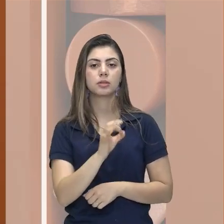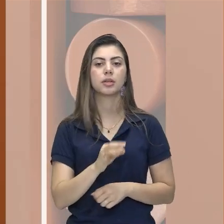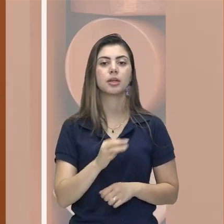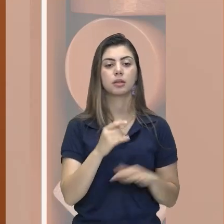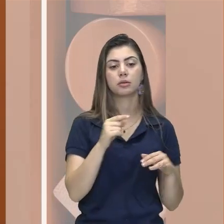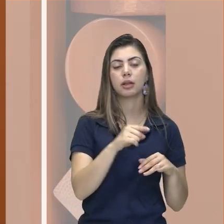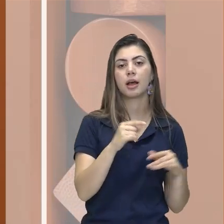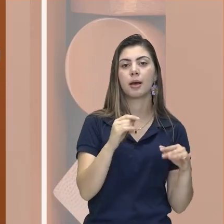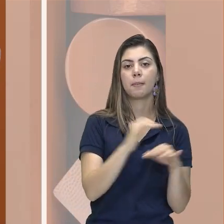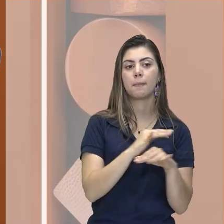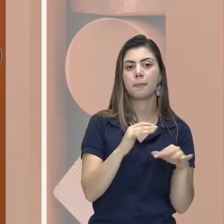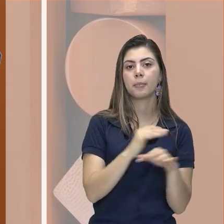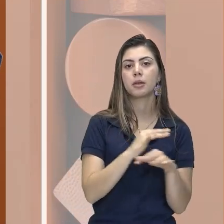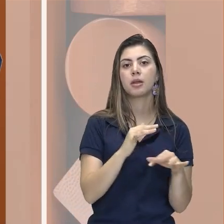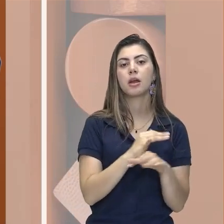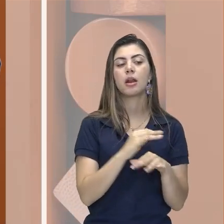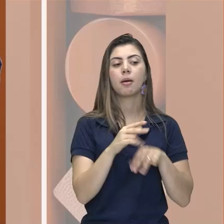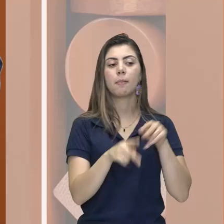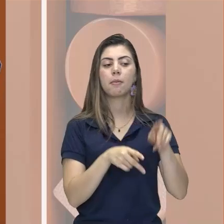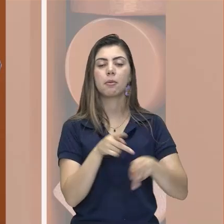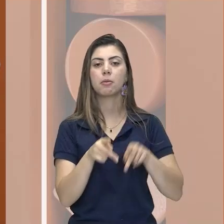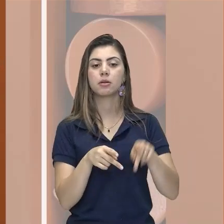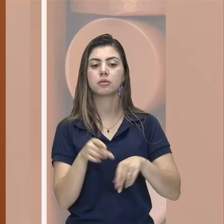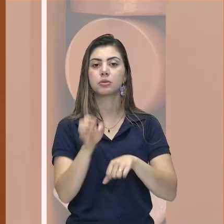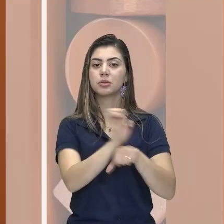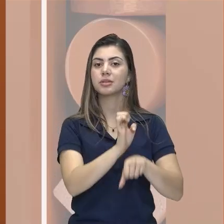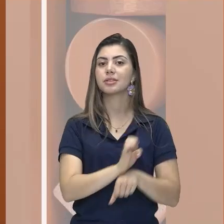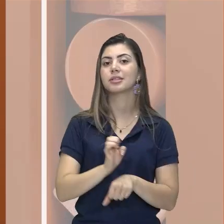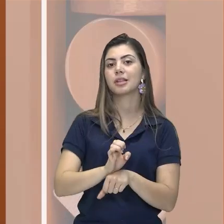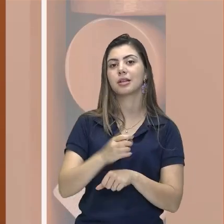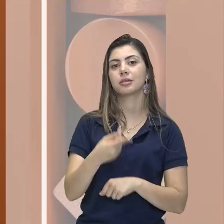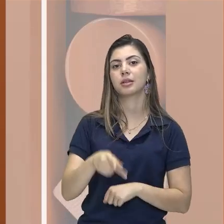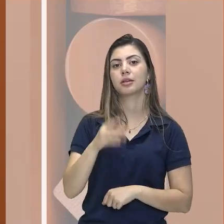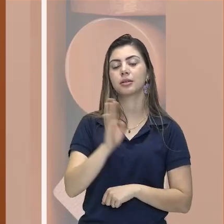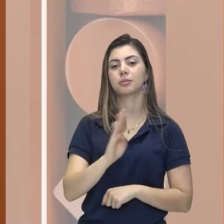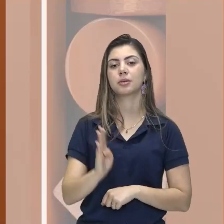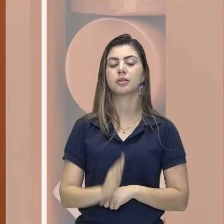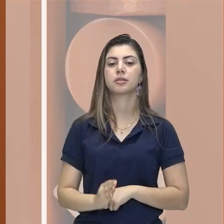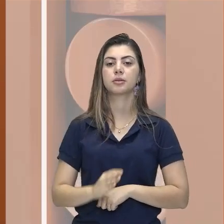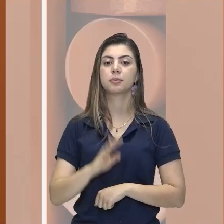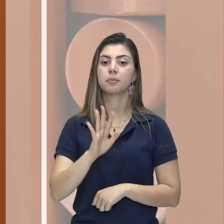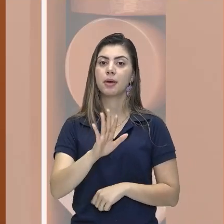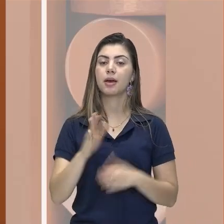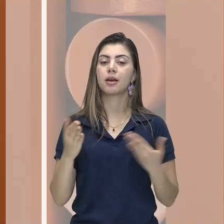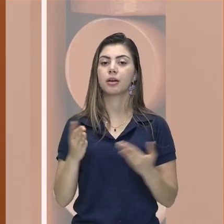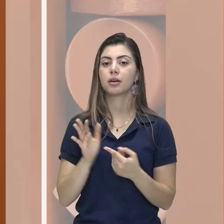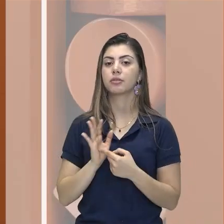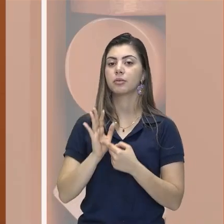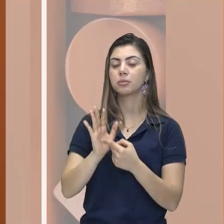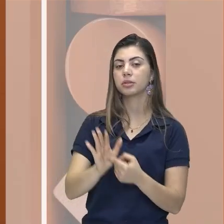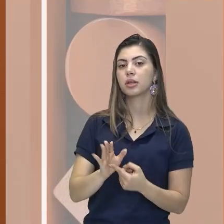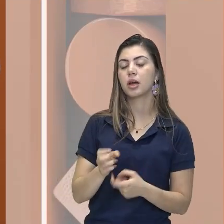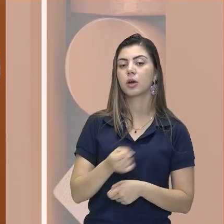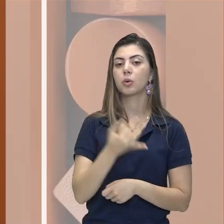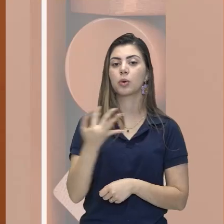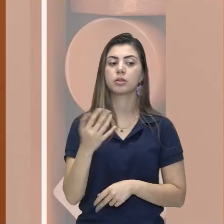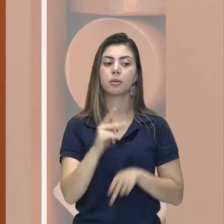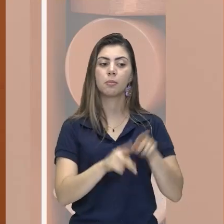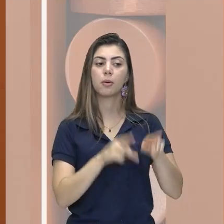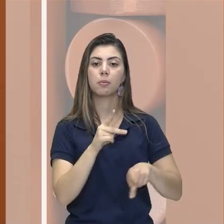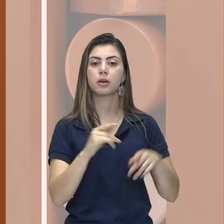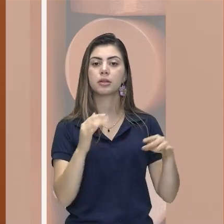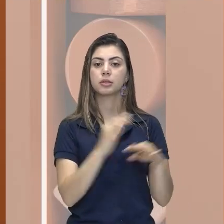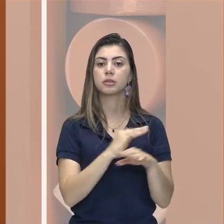nos estados brasileiros. E aí eu mostro para vocês aqui um mapa da população urbana